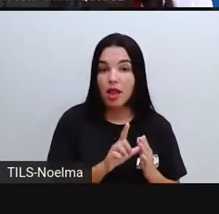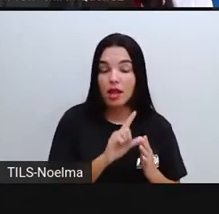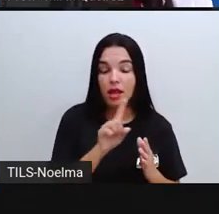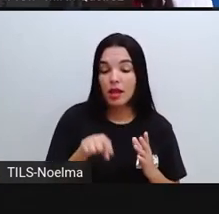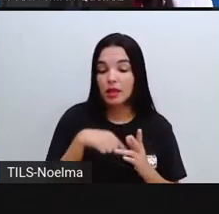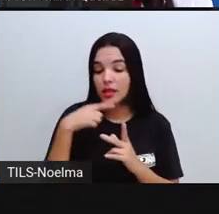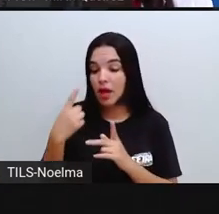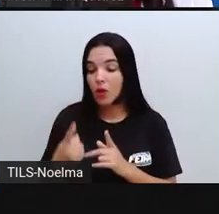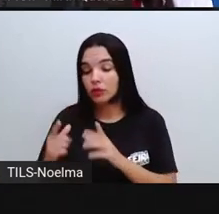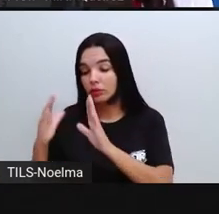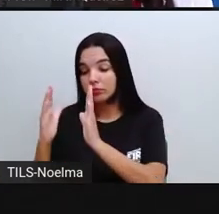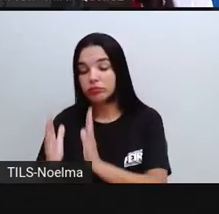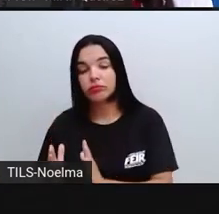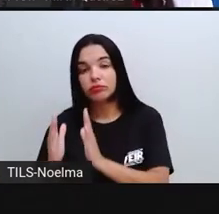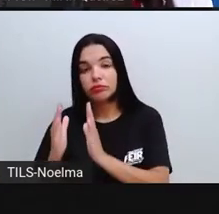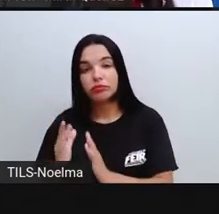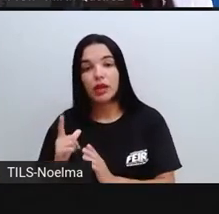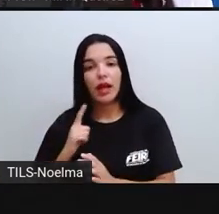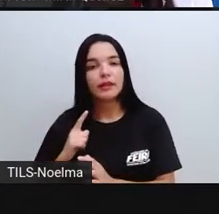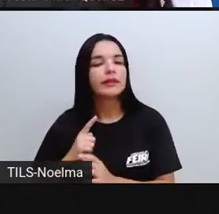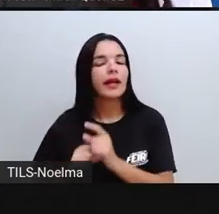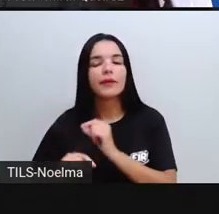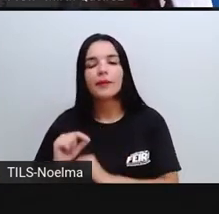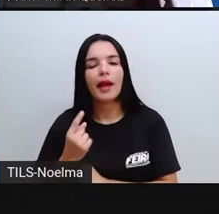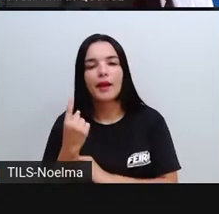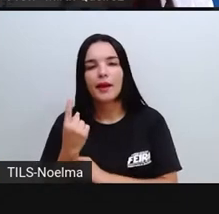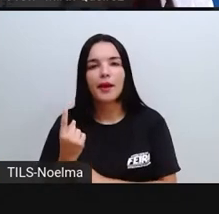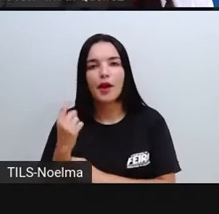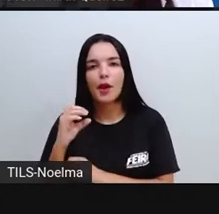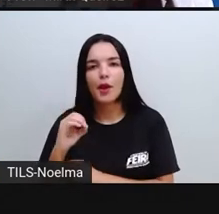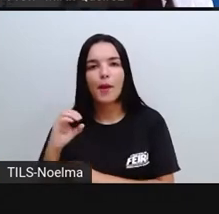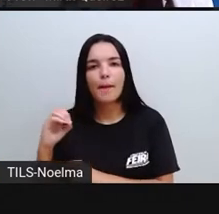na mesma marca do outro lado, que é a mesma garrafa aí,